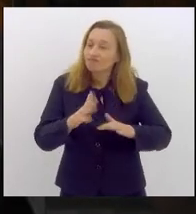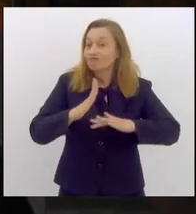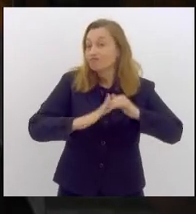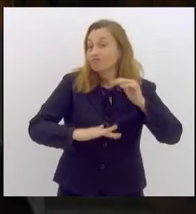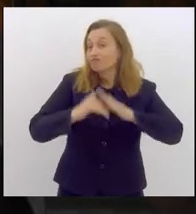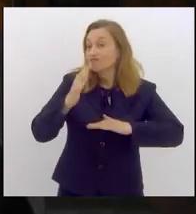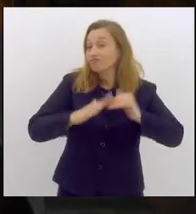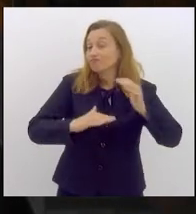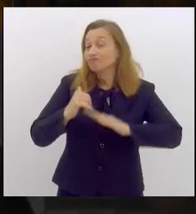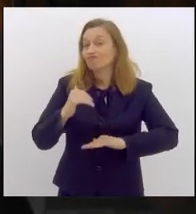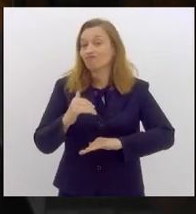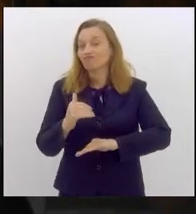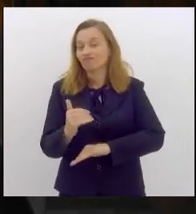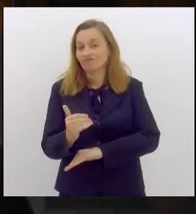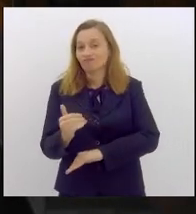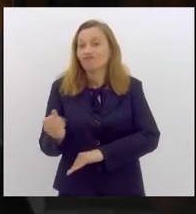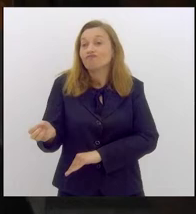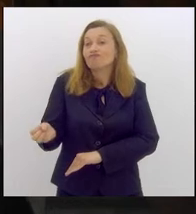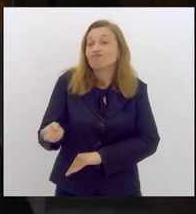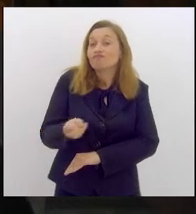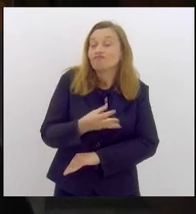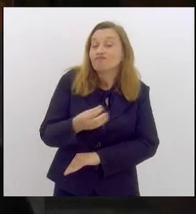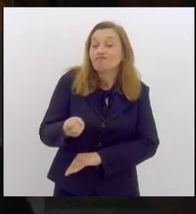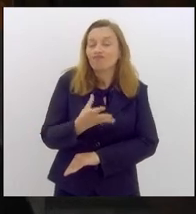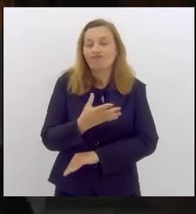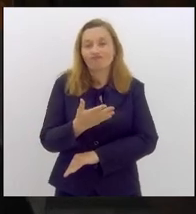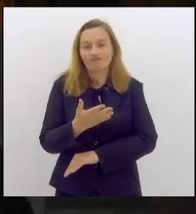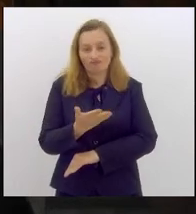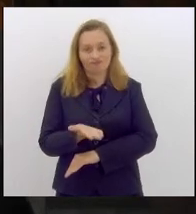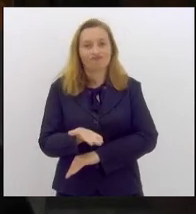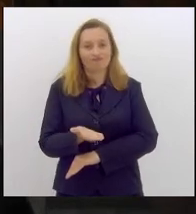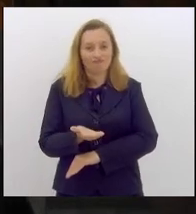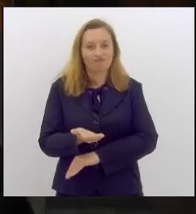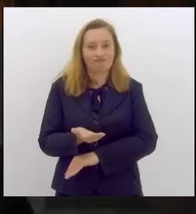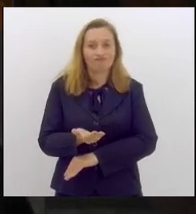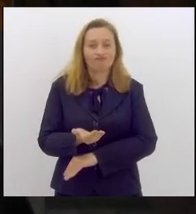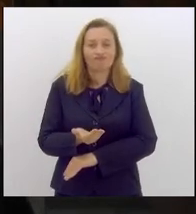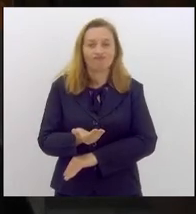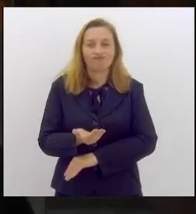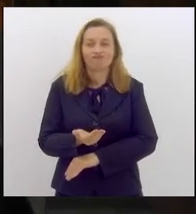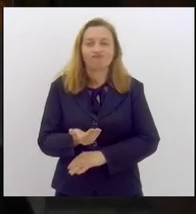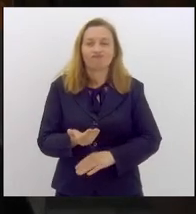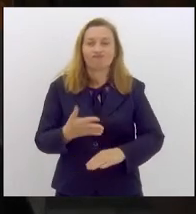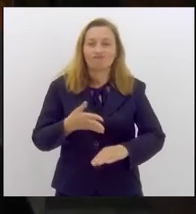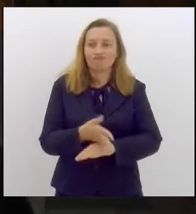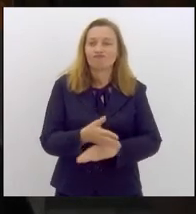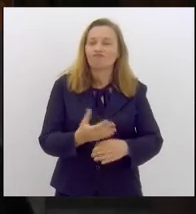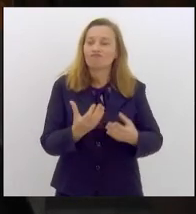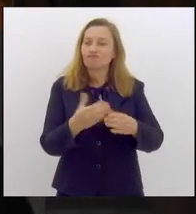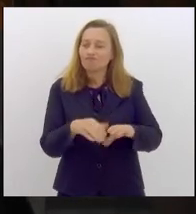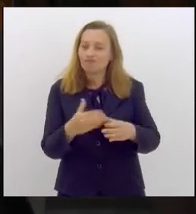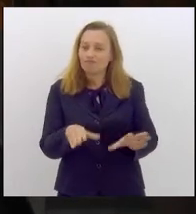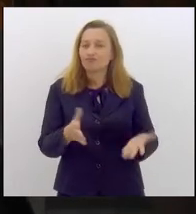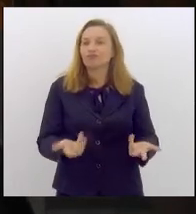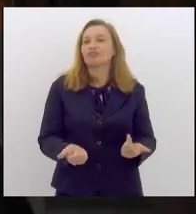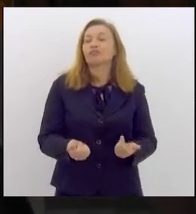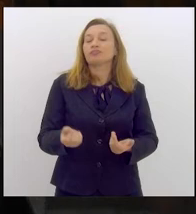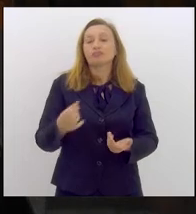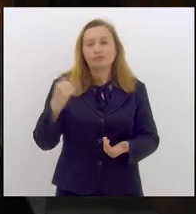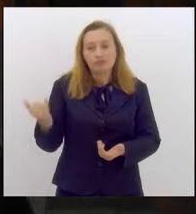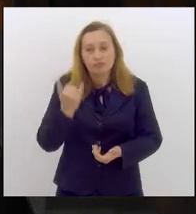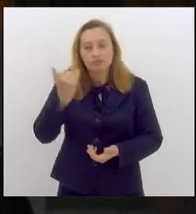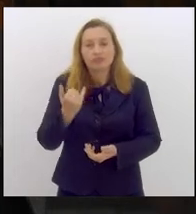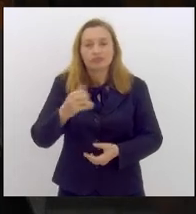profissionais que ainda são recém-formados, estão recém-ingressando no serviço público. É muito importante que o piso